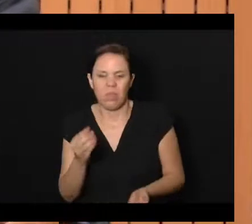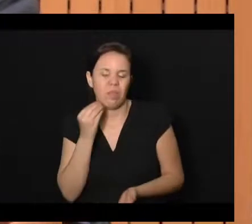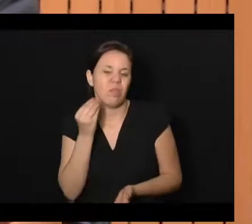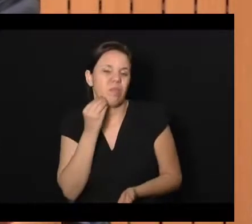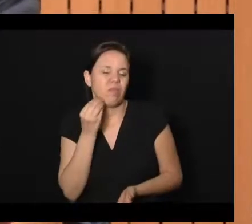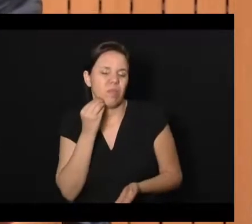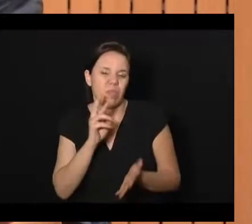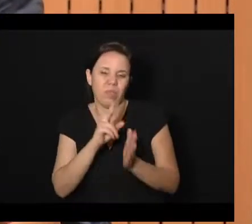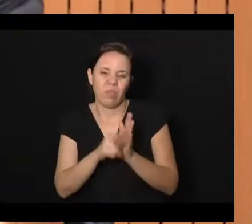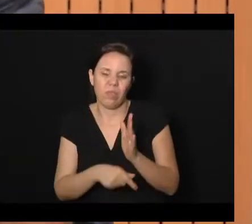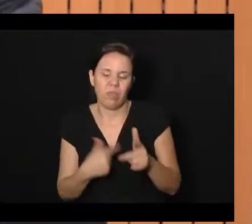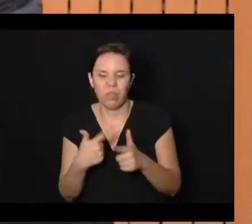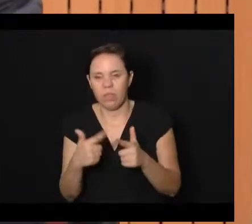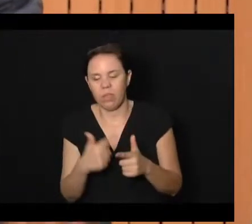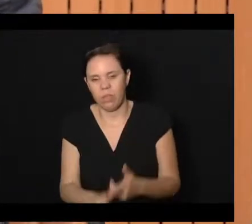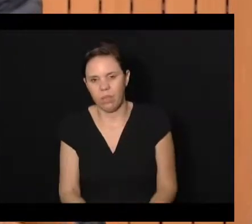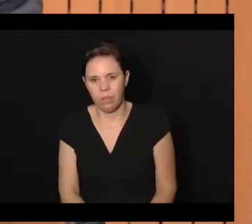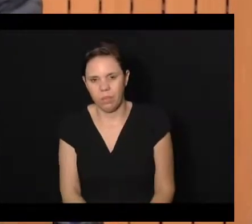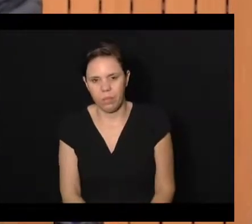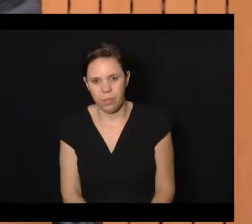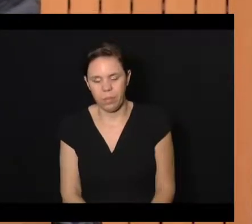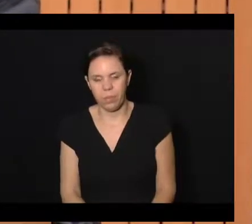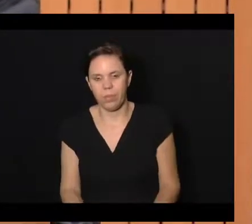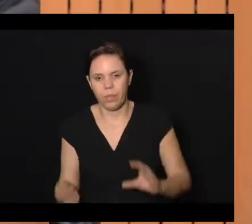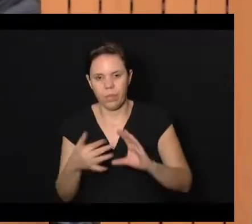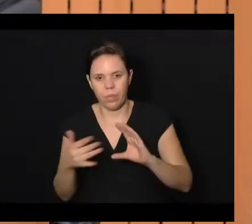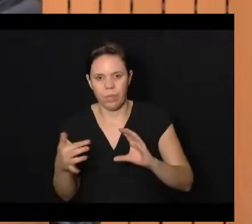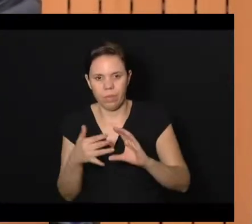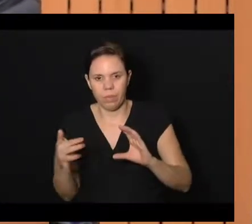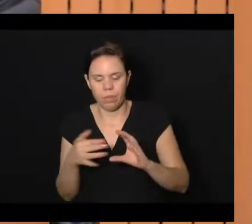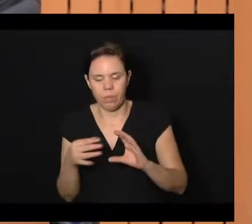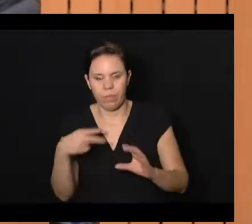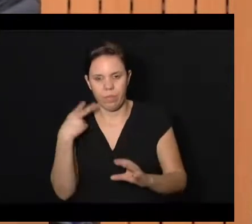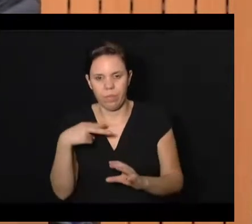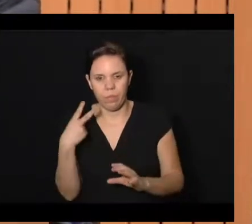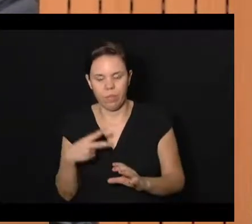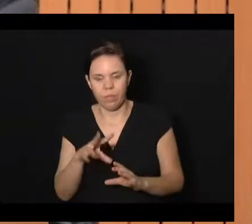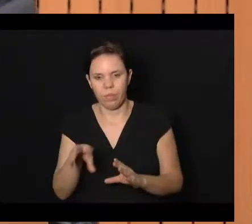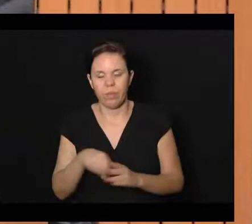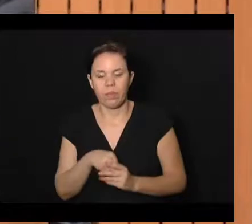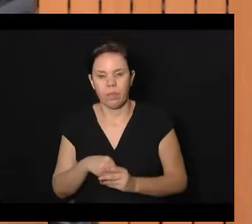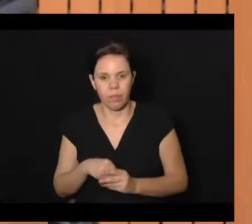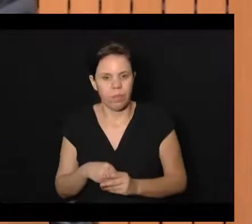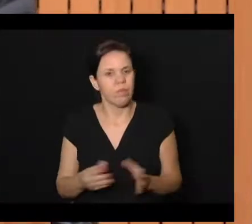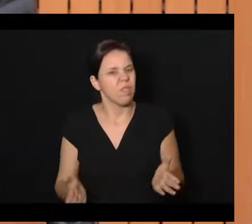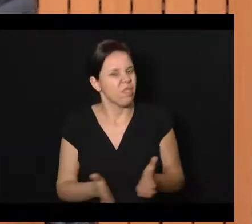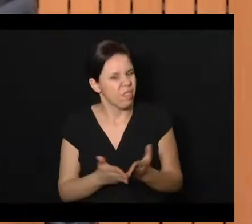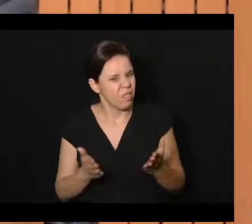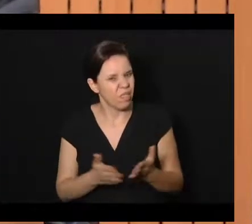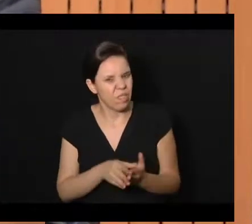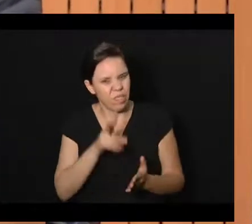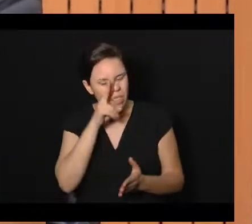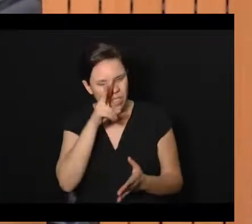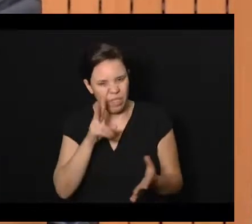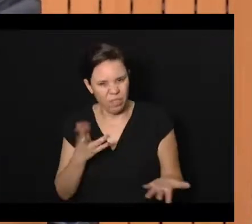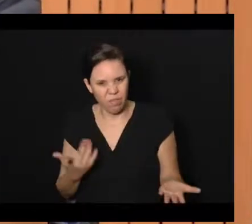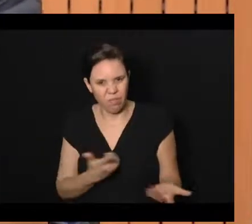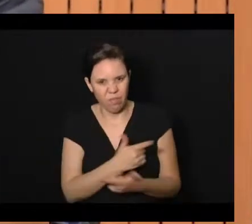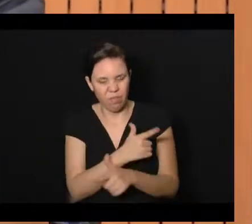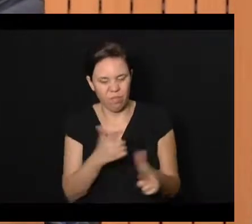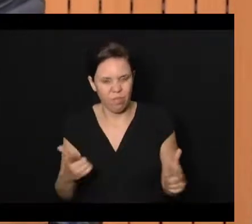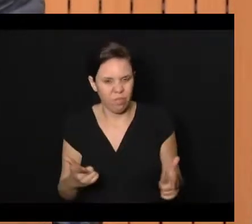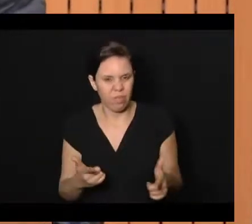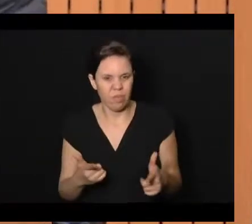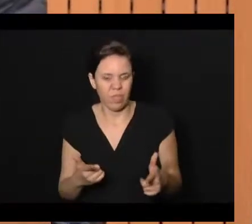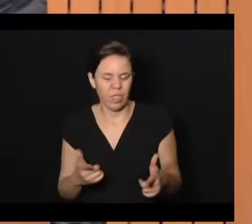outras coisas exige a característica que o vereador colocou é que a pobreza extrema e vínculos fragilizados rompidos